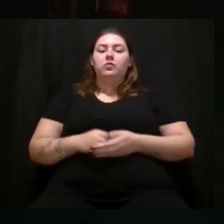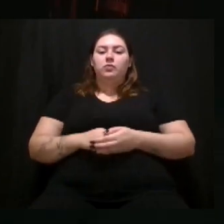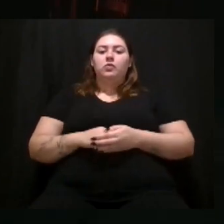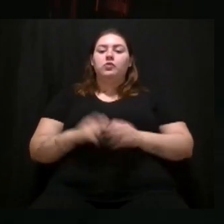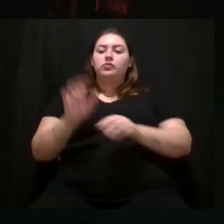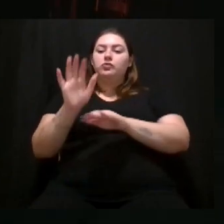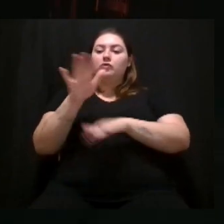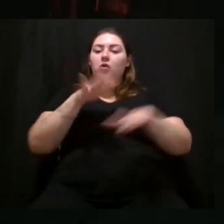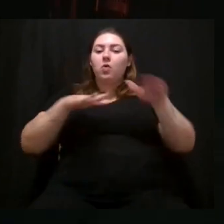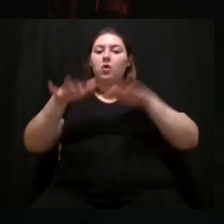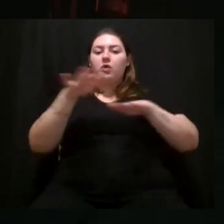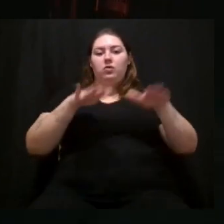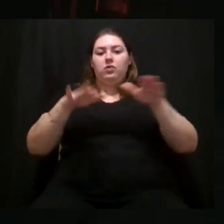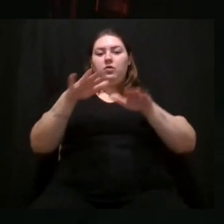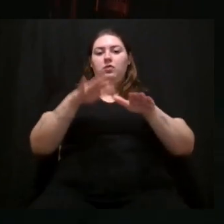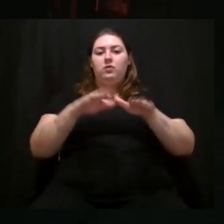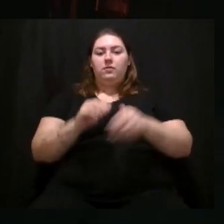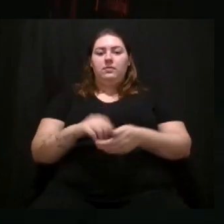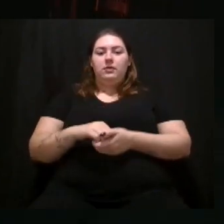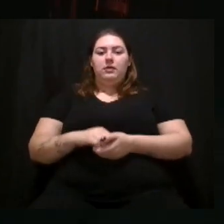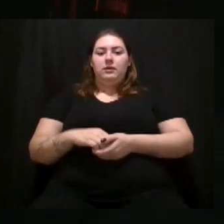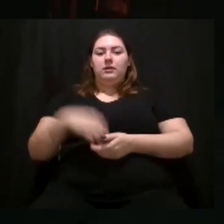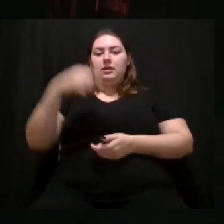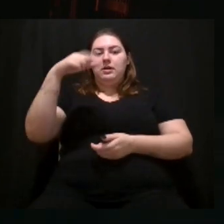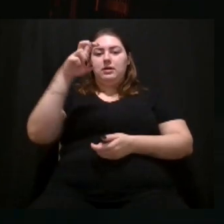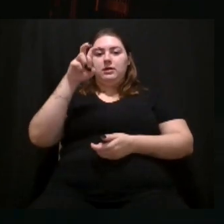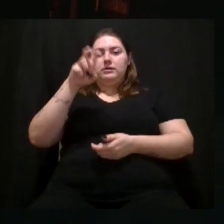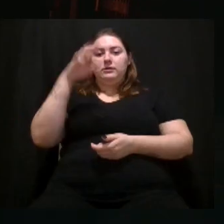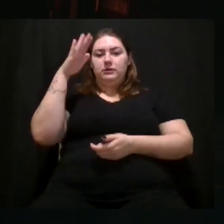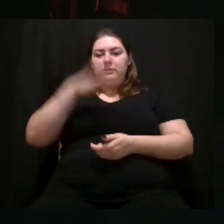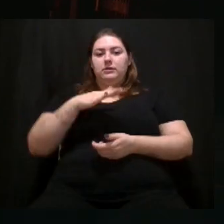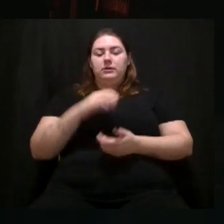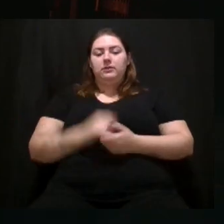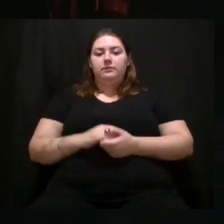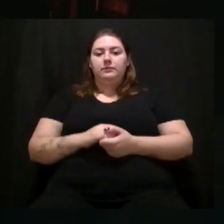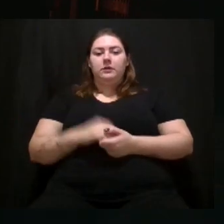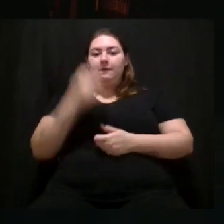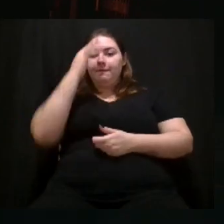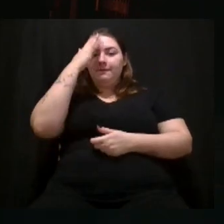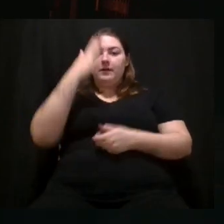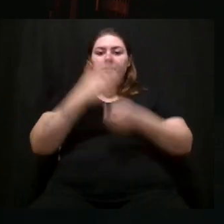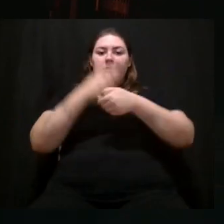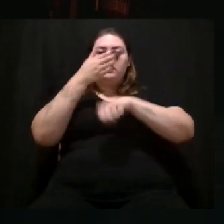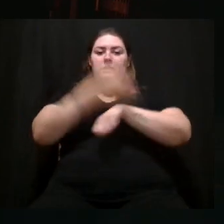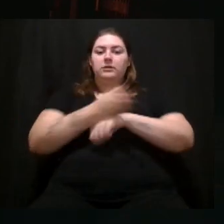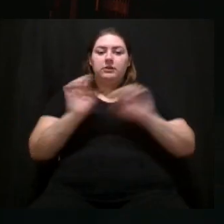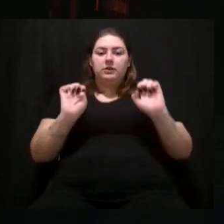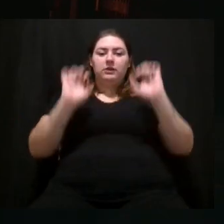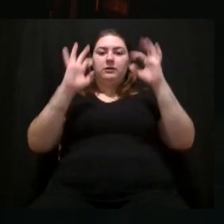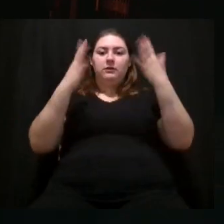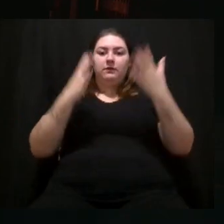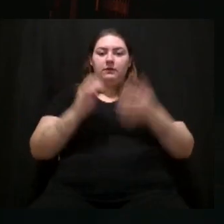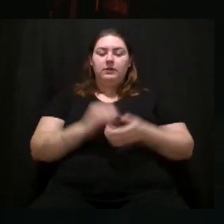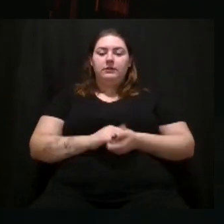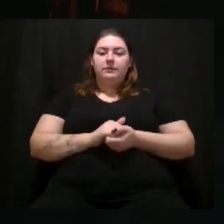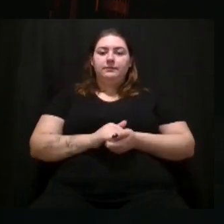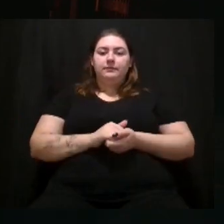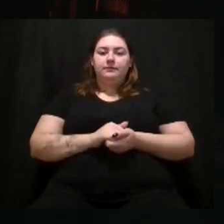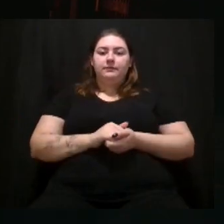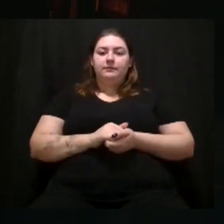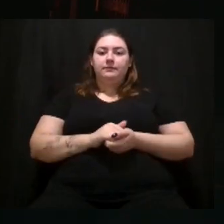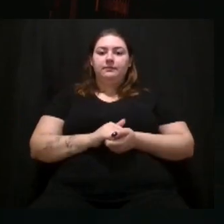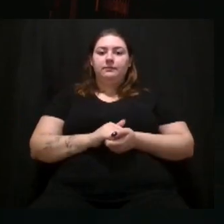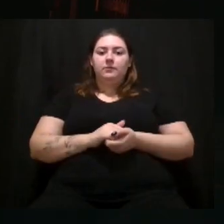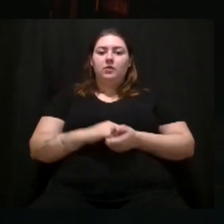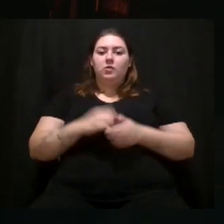previsto para as 17h, às 5 da tarde. Para facilitar o acesso ao evento, a INDEC vai disponibilizar a linha especial 901, que liga